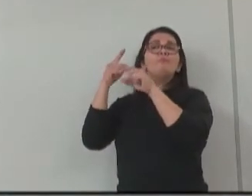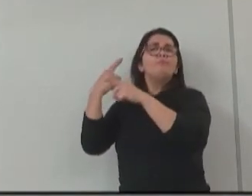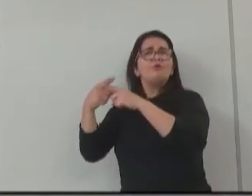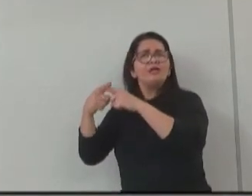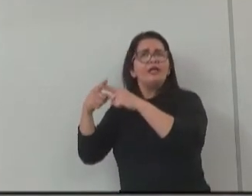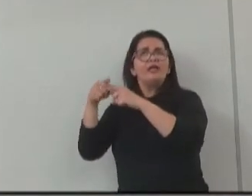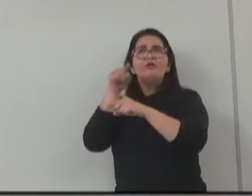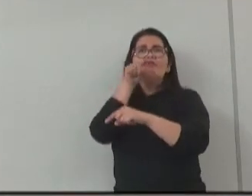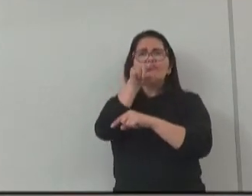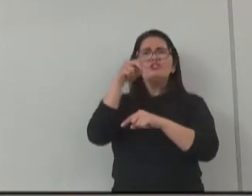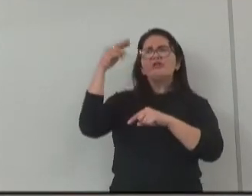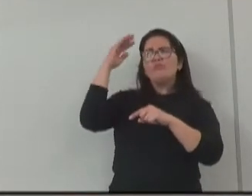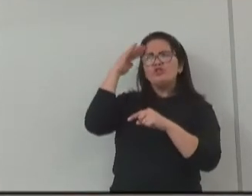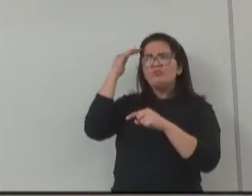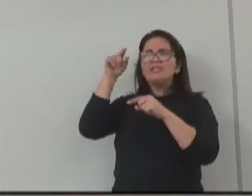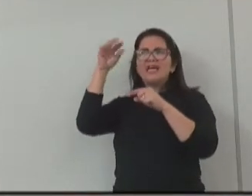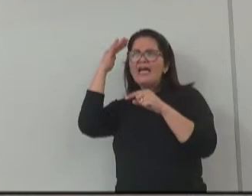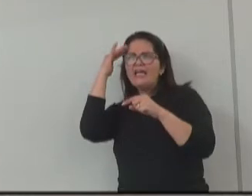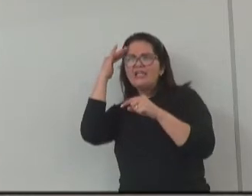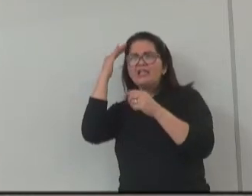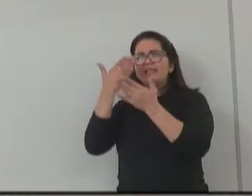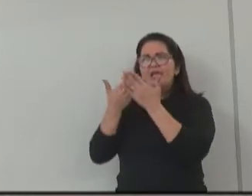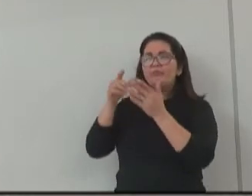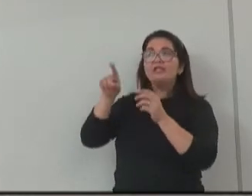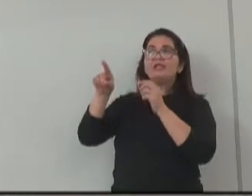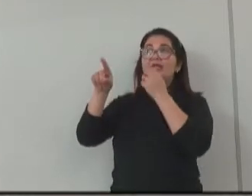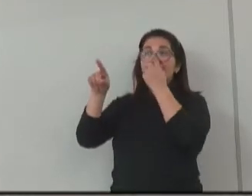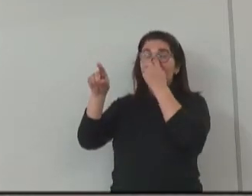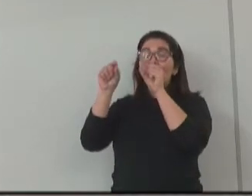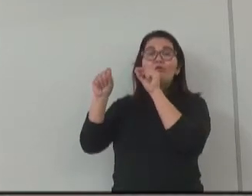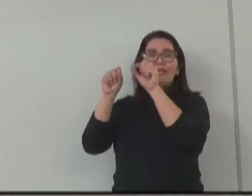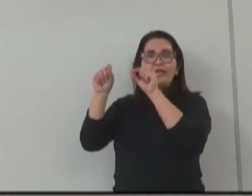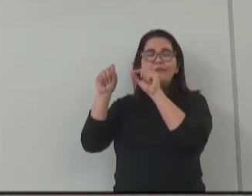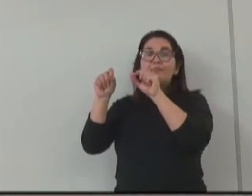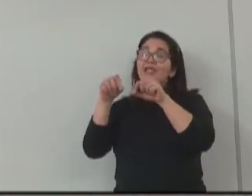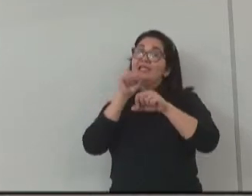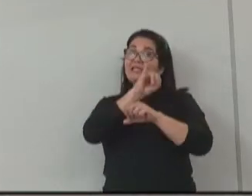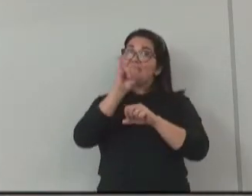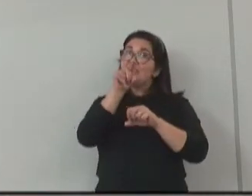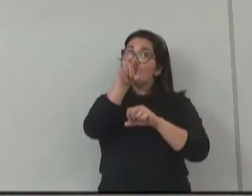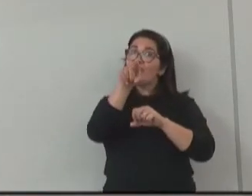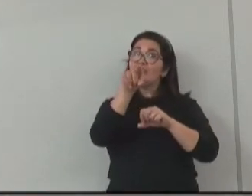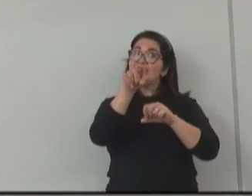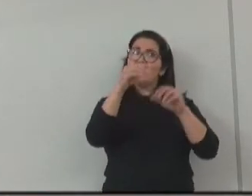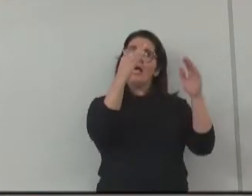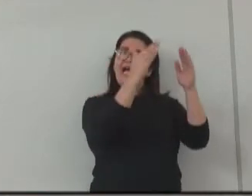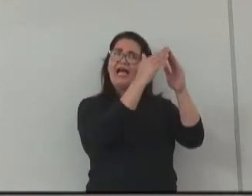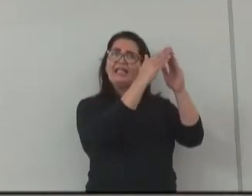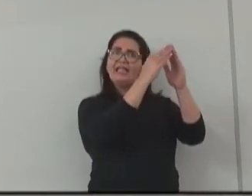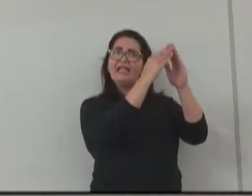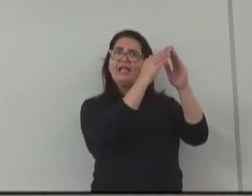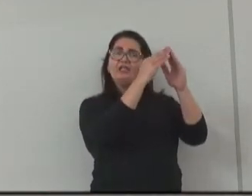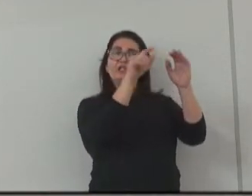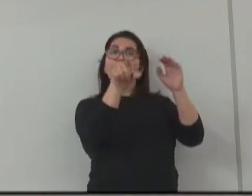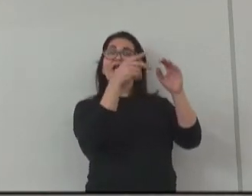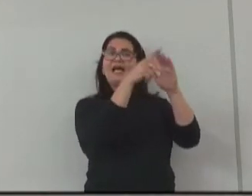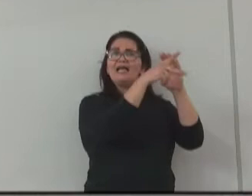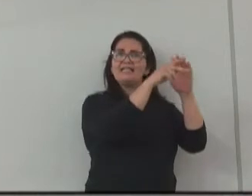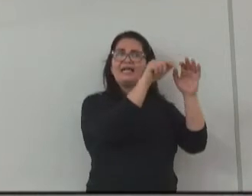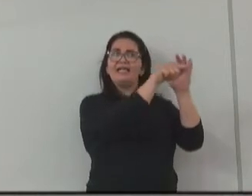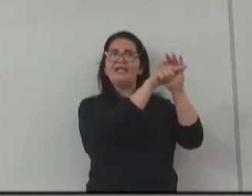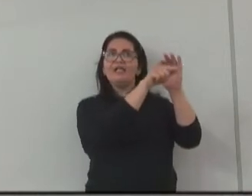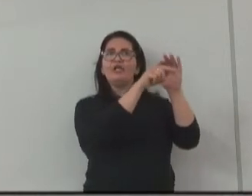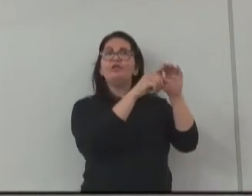você pode definir, por exemplo, se você tivesse no seu bairro alguém que comandasse aquele território.